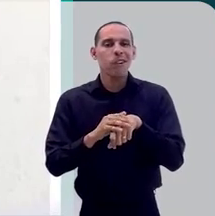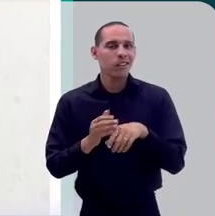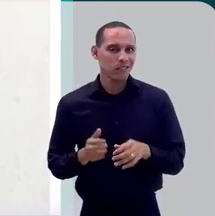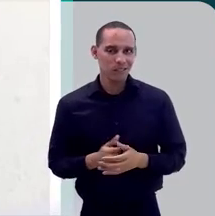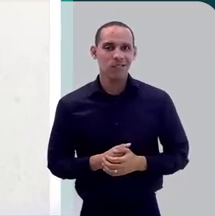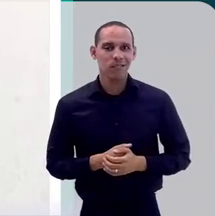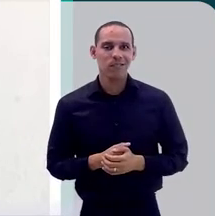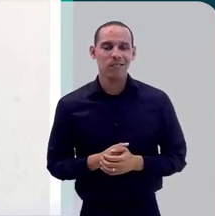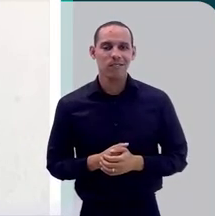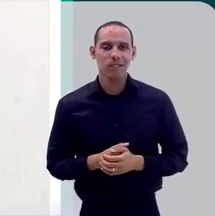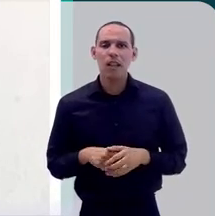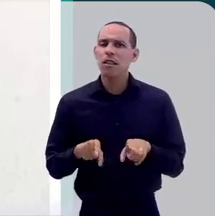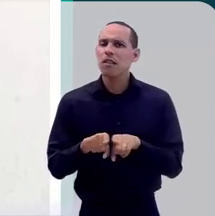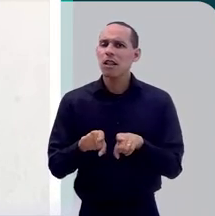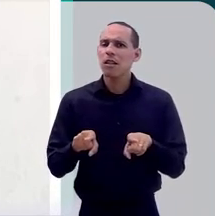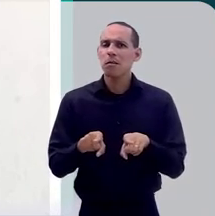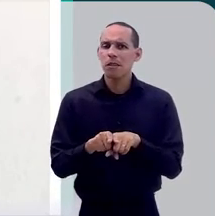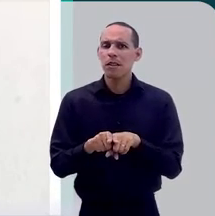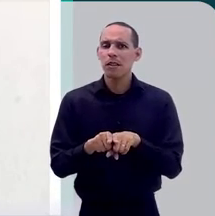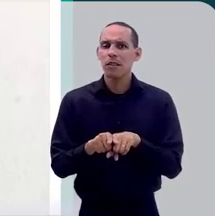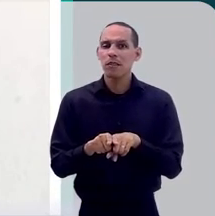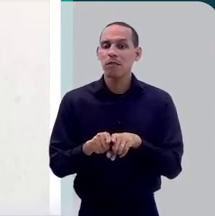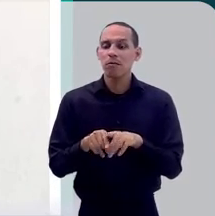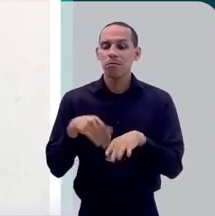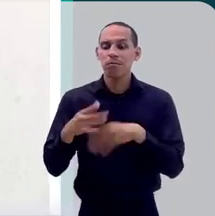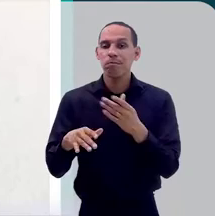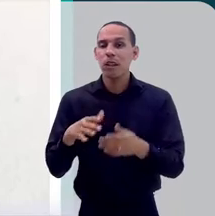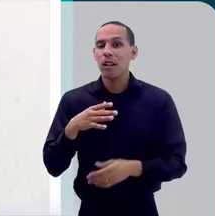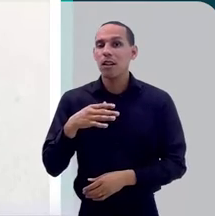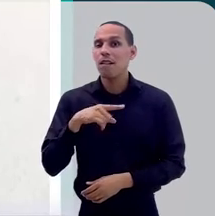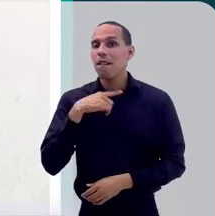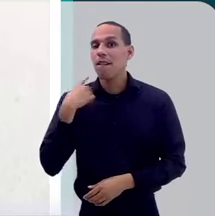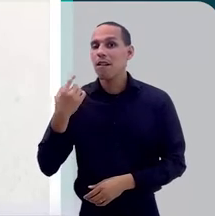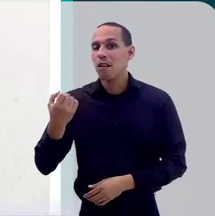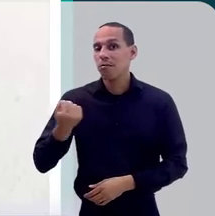aquela doença, quando não dá em suicídio,